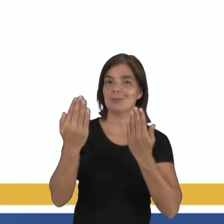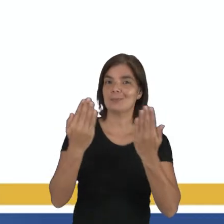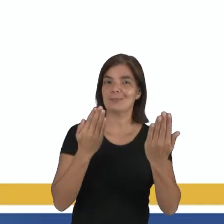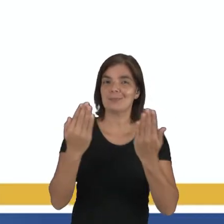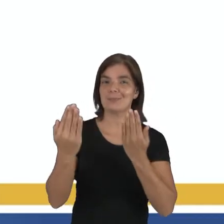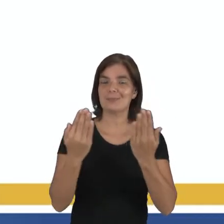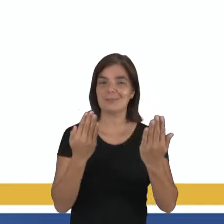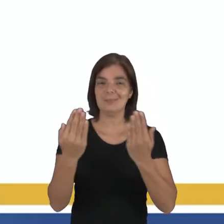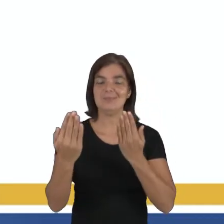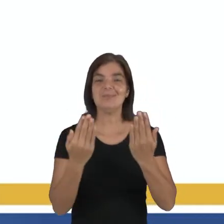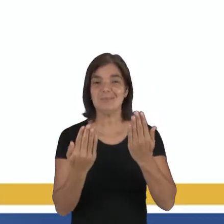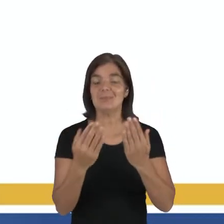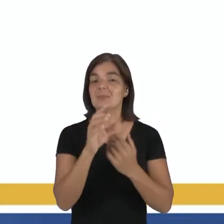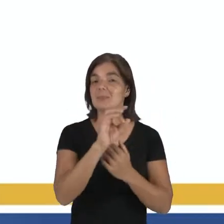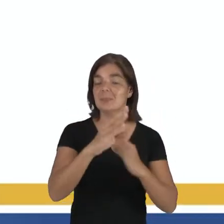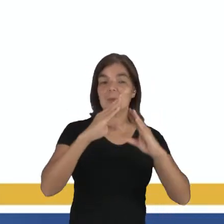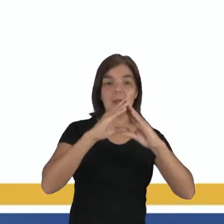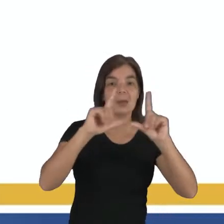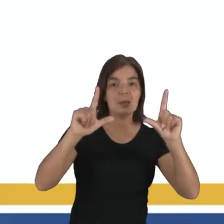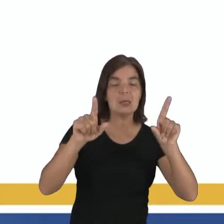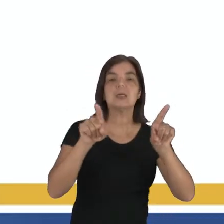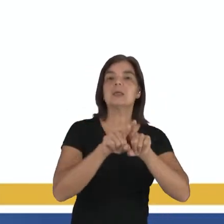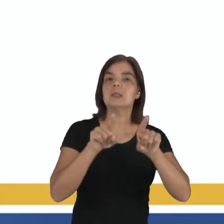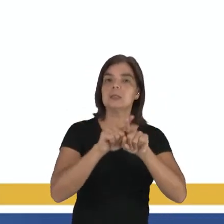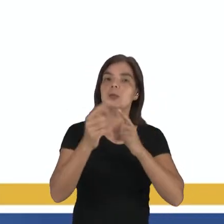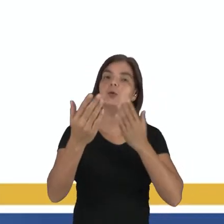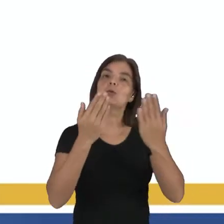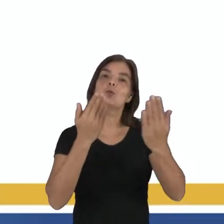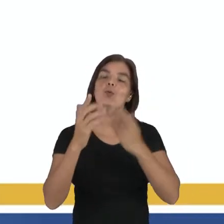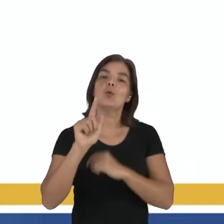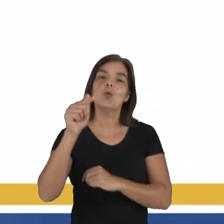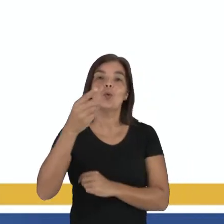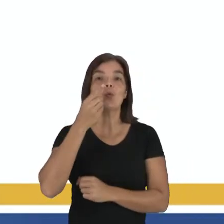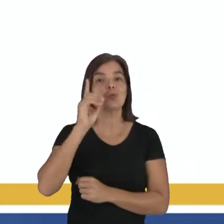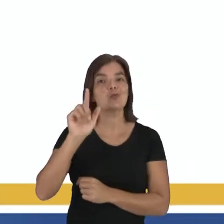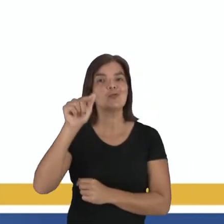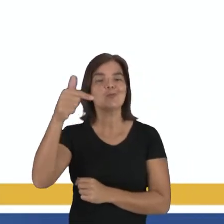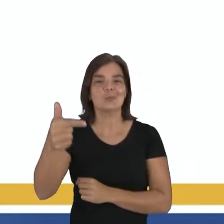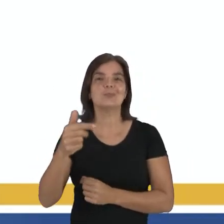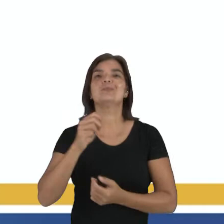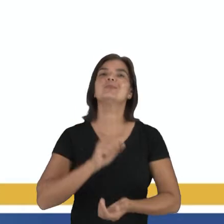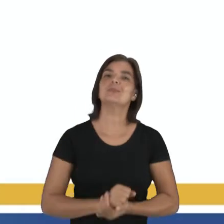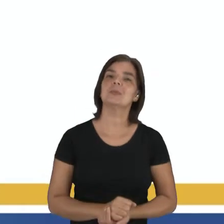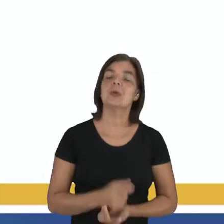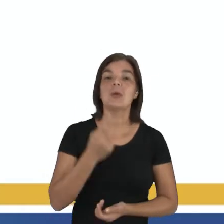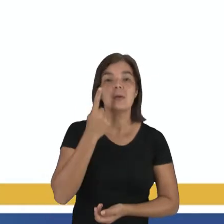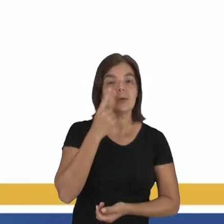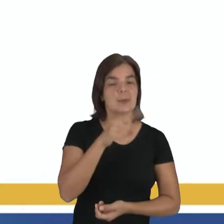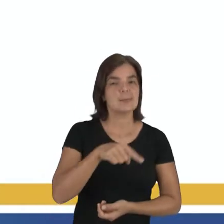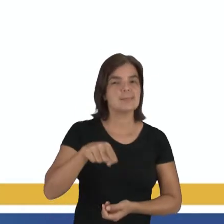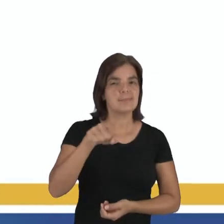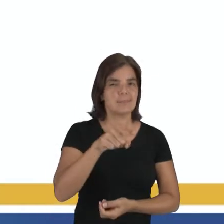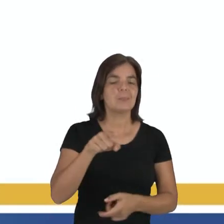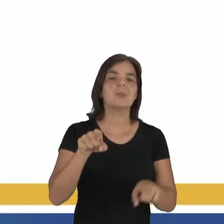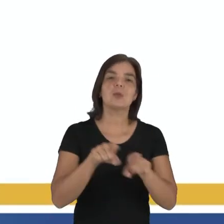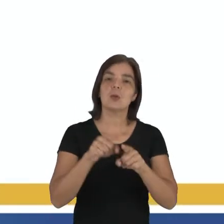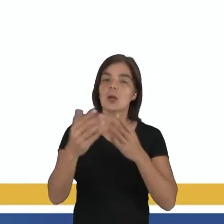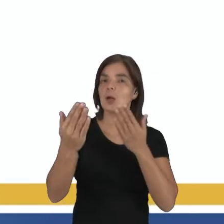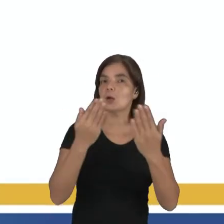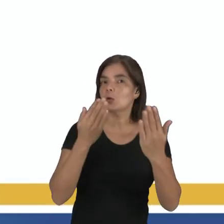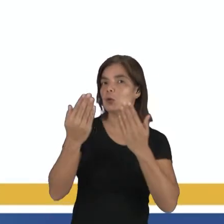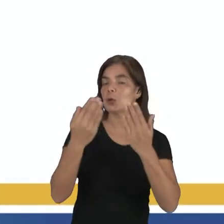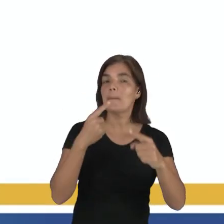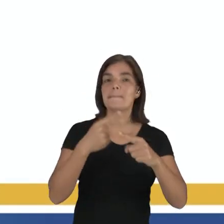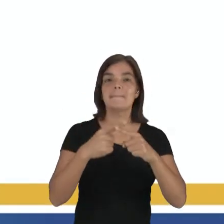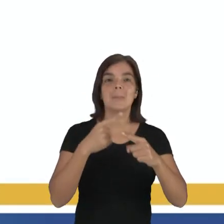comparação. Cada clarão está sendo comparado com um dia depois de outro dia. E você observa que é